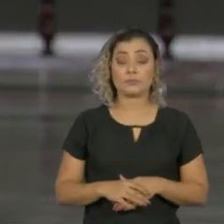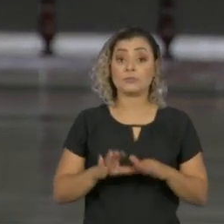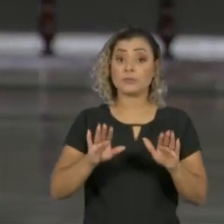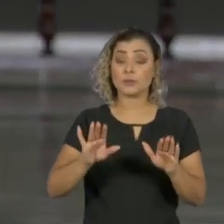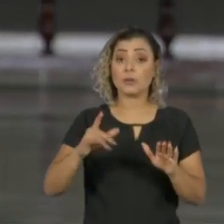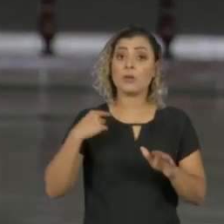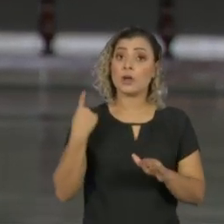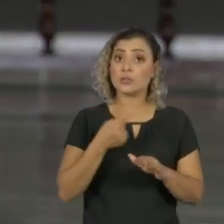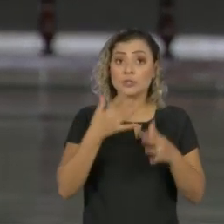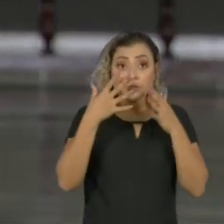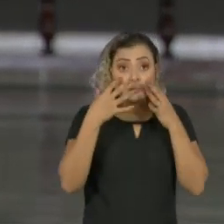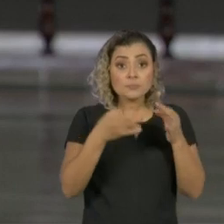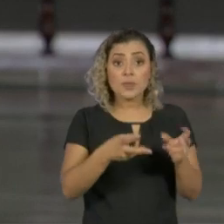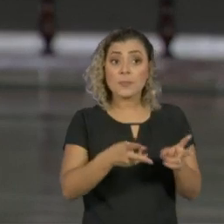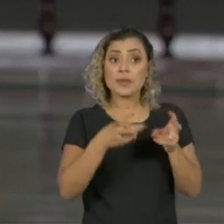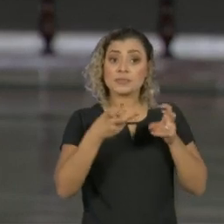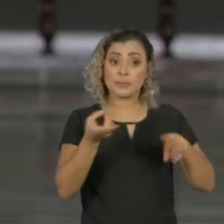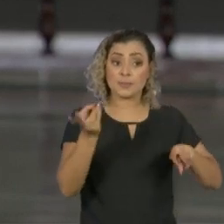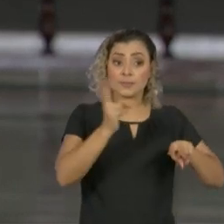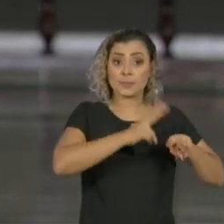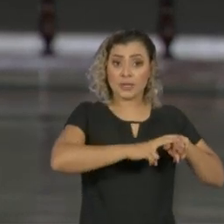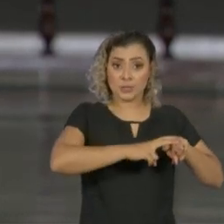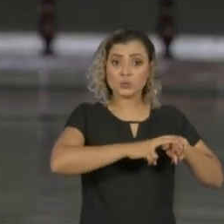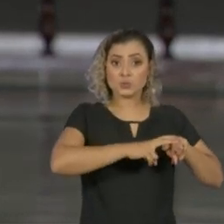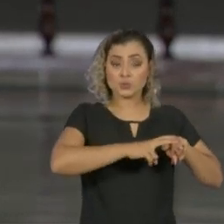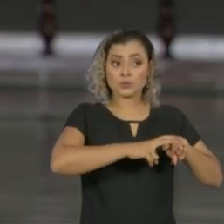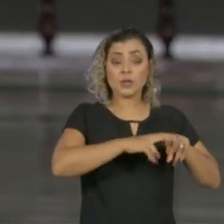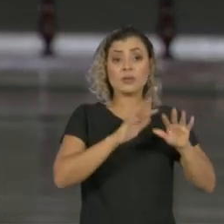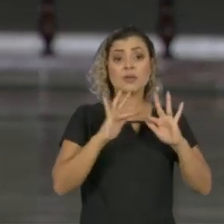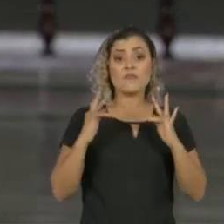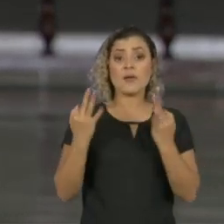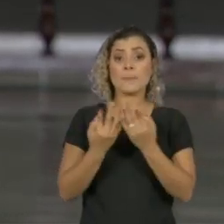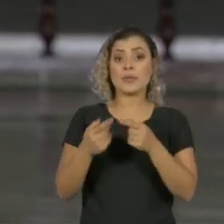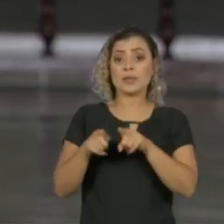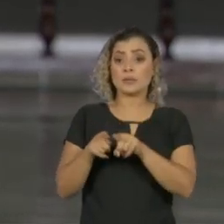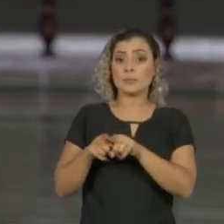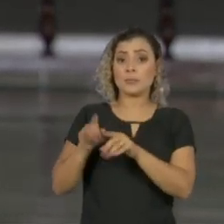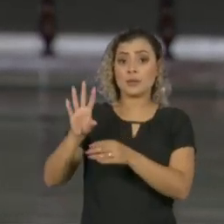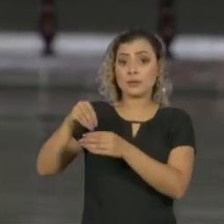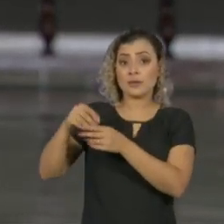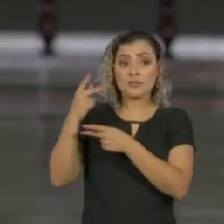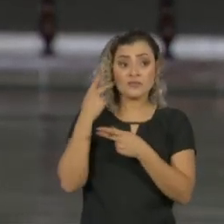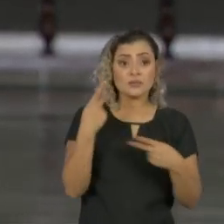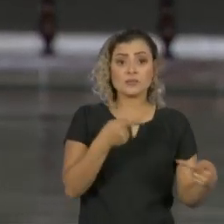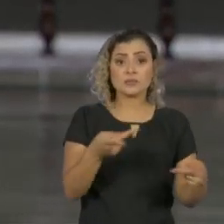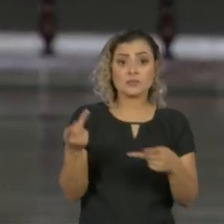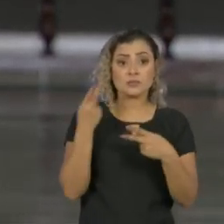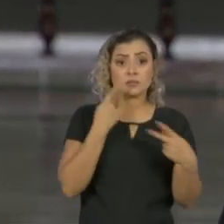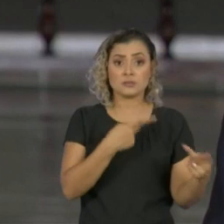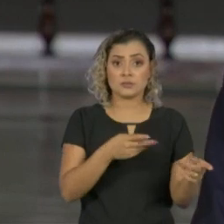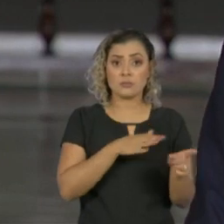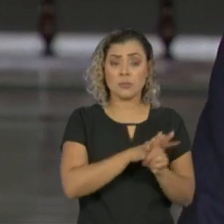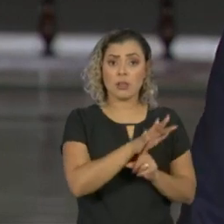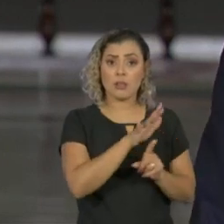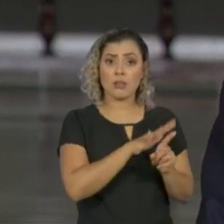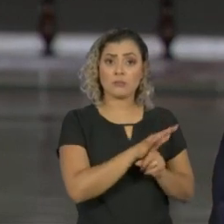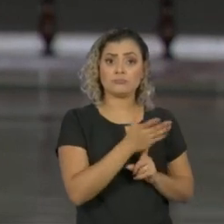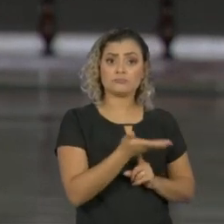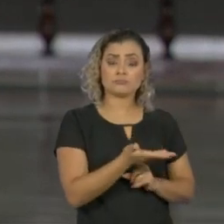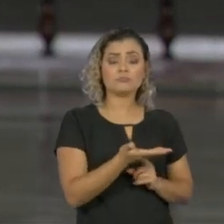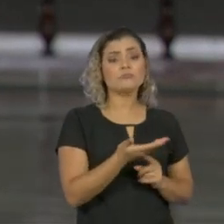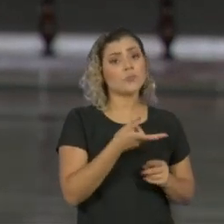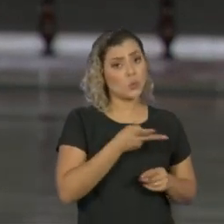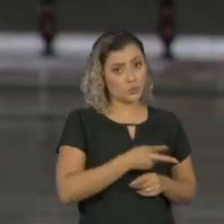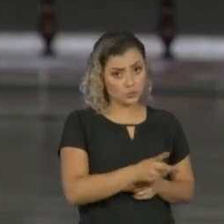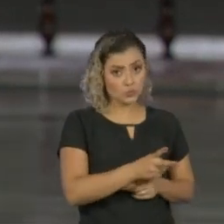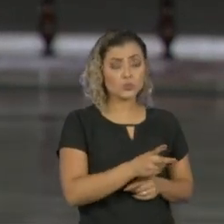Tensão que a gente já percebe entre o funcionalismo público e as famílias dos presos sobre as visitas, que em princípio estão